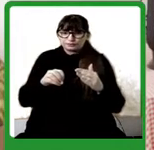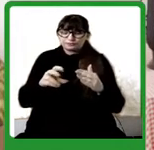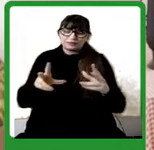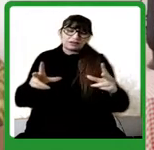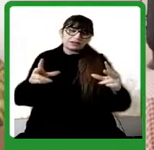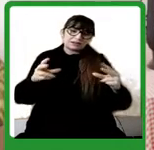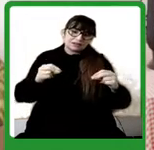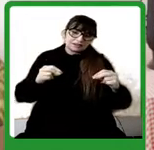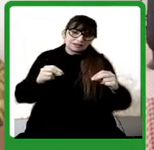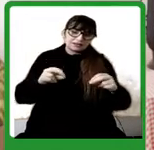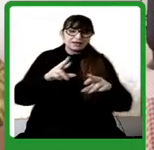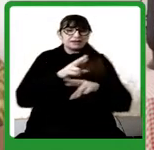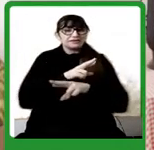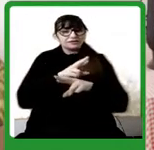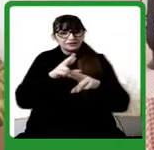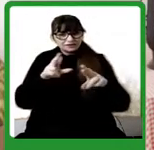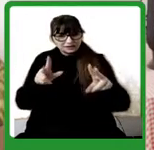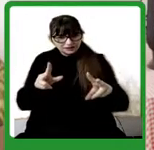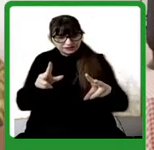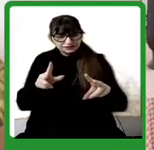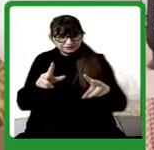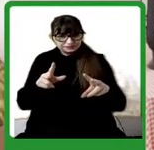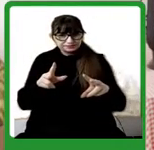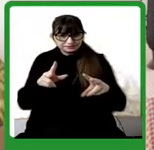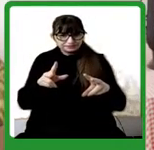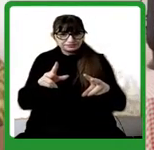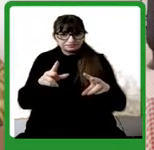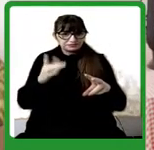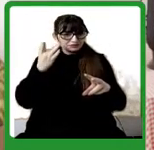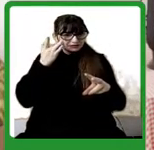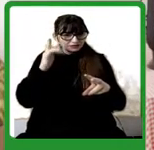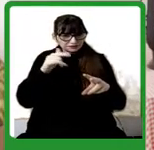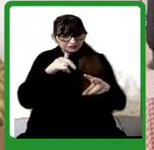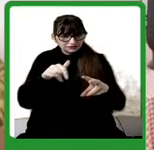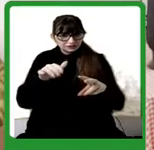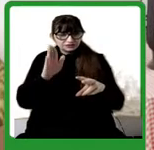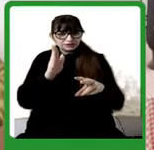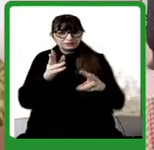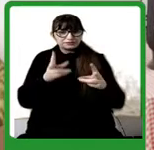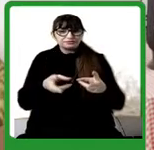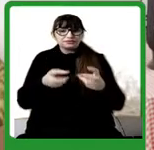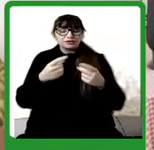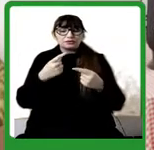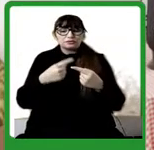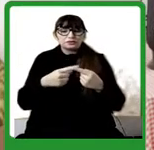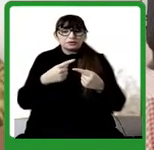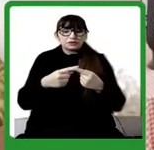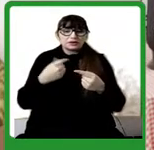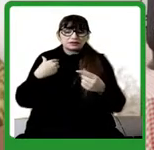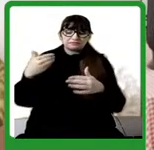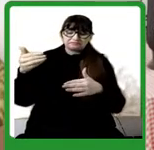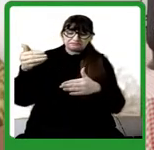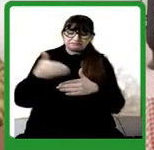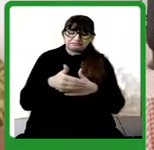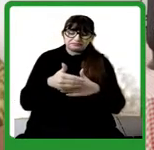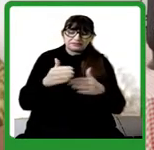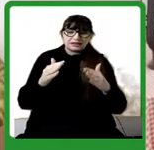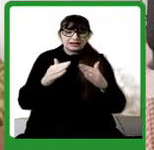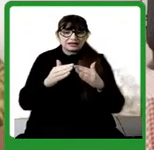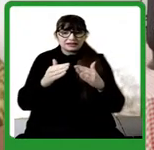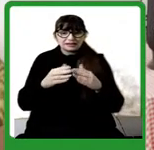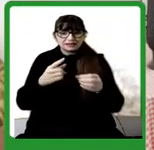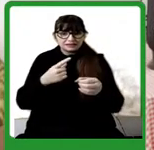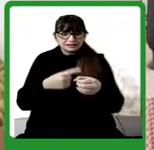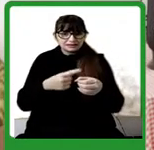diferente do pessoal da cidade. Totalmente diferente. Não sei se tu já percebeu isso. Por quê? Porque tu entra na casa do pessoal da cidade, cara, as coisas combinam,